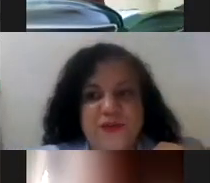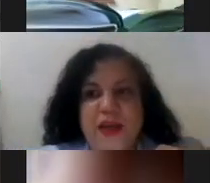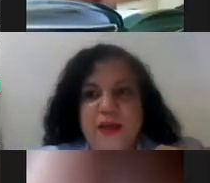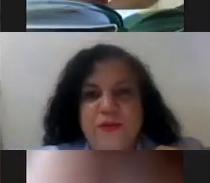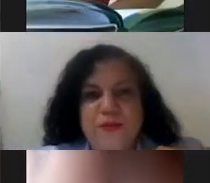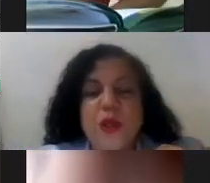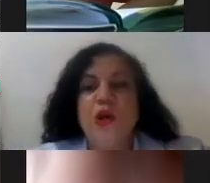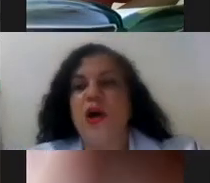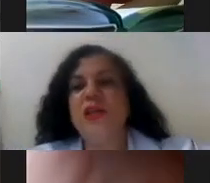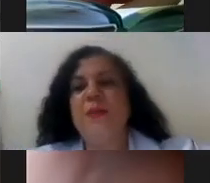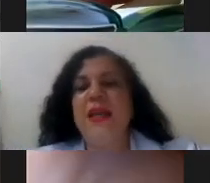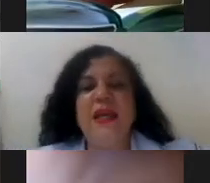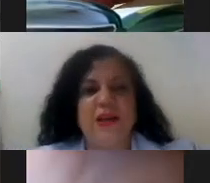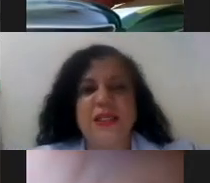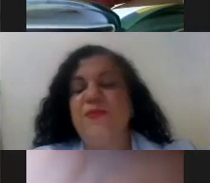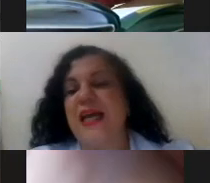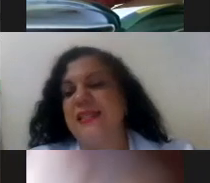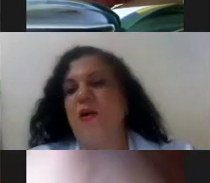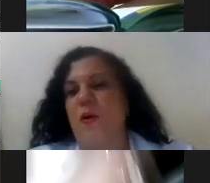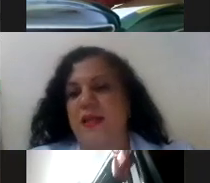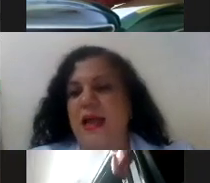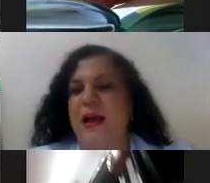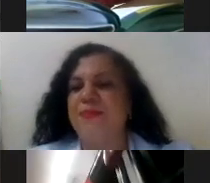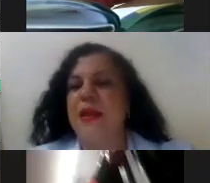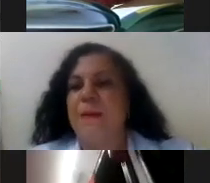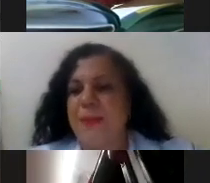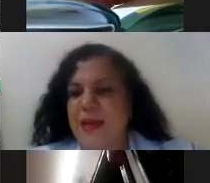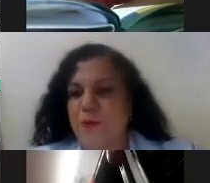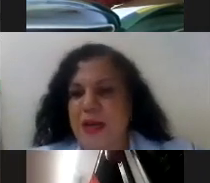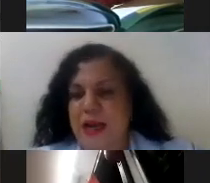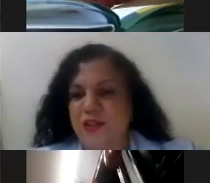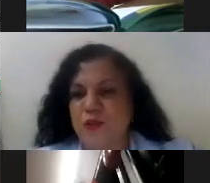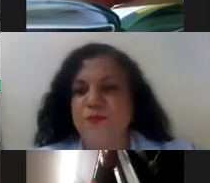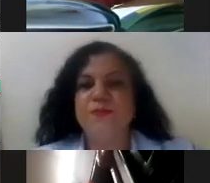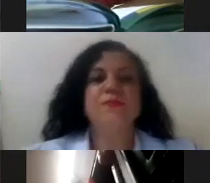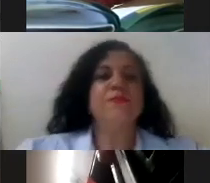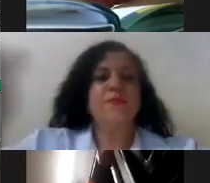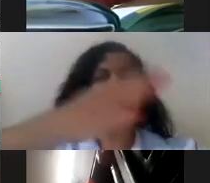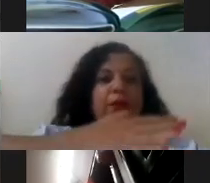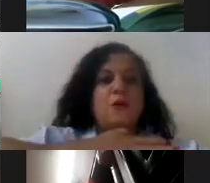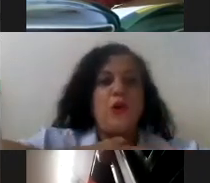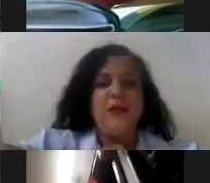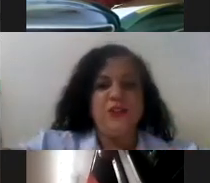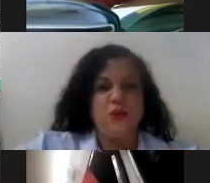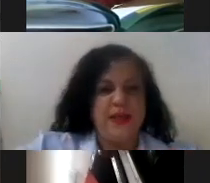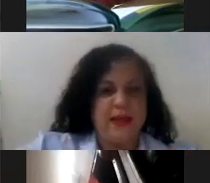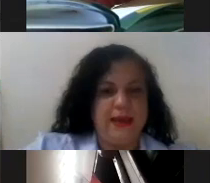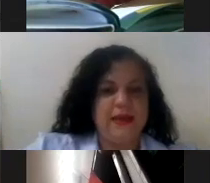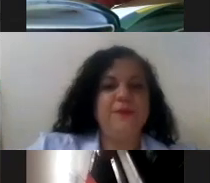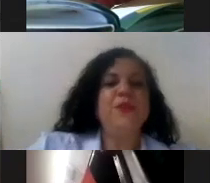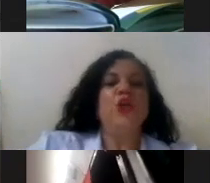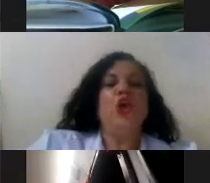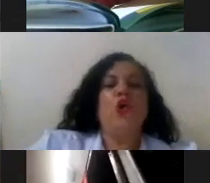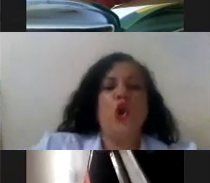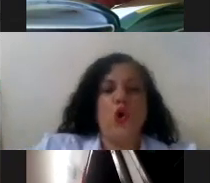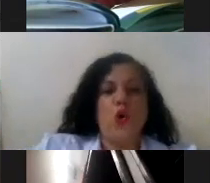vai ser feito. Ó, dona Maria, nós vamos virar a senhora, tá? Pegue o braço, coloque sobre